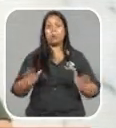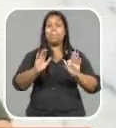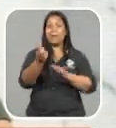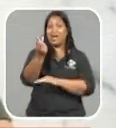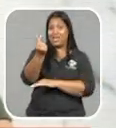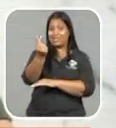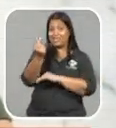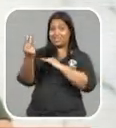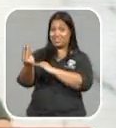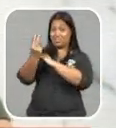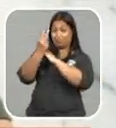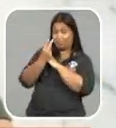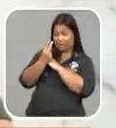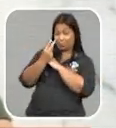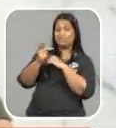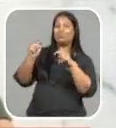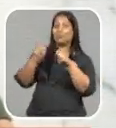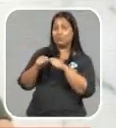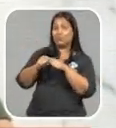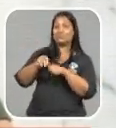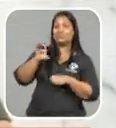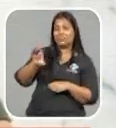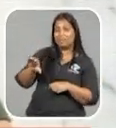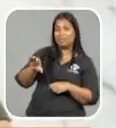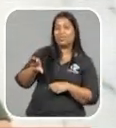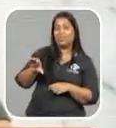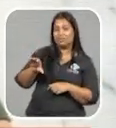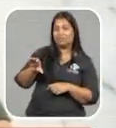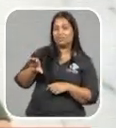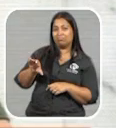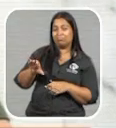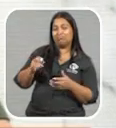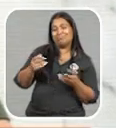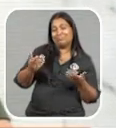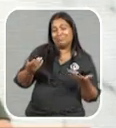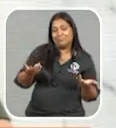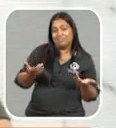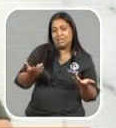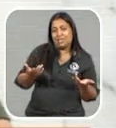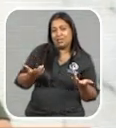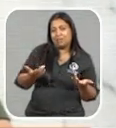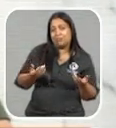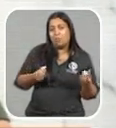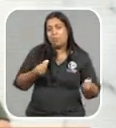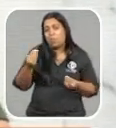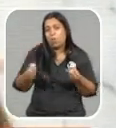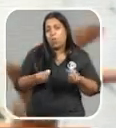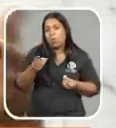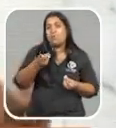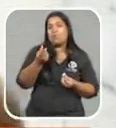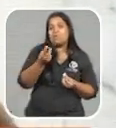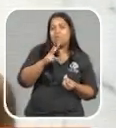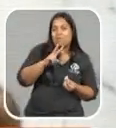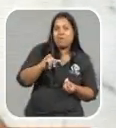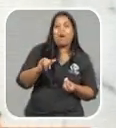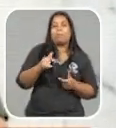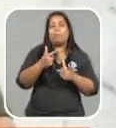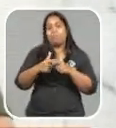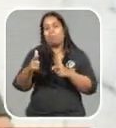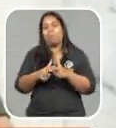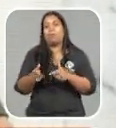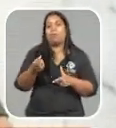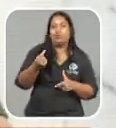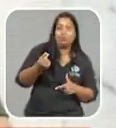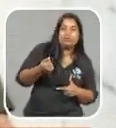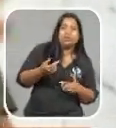de caixa, sem previsão de impacto financeiro, sem relação de obras, e a hora que passam as